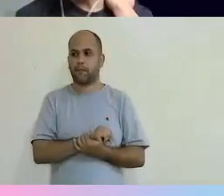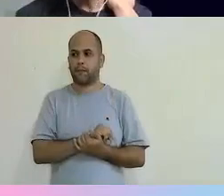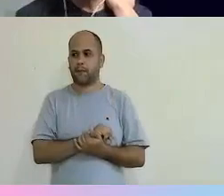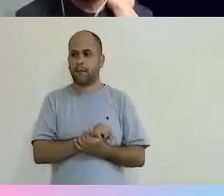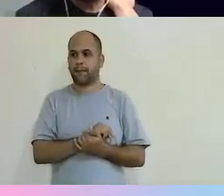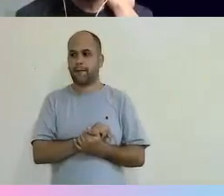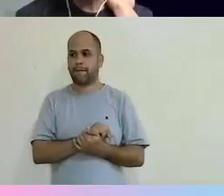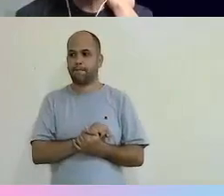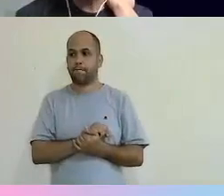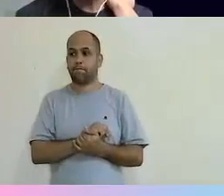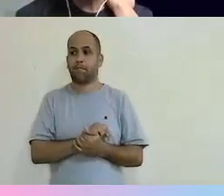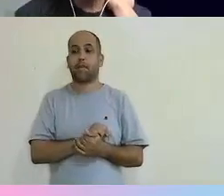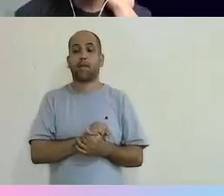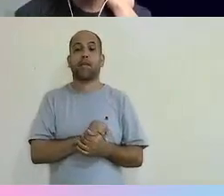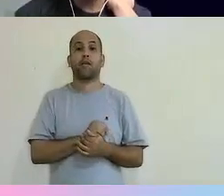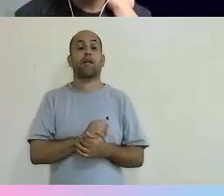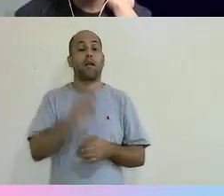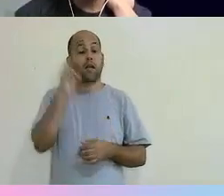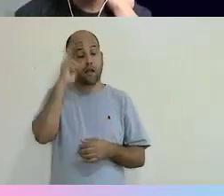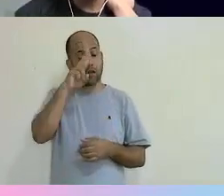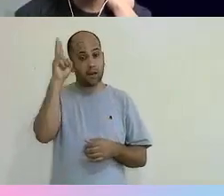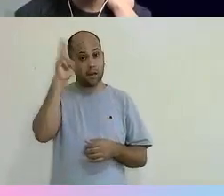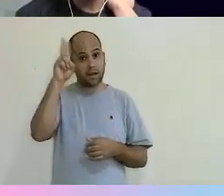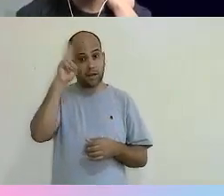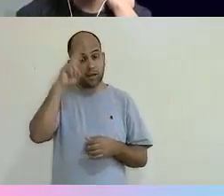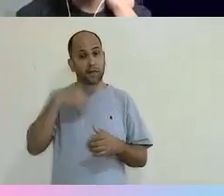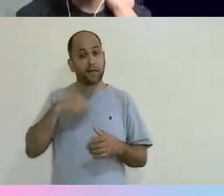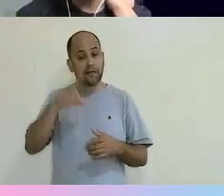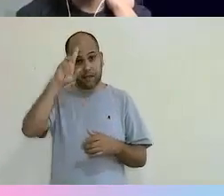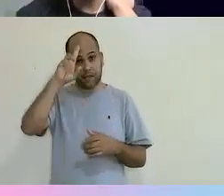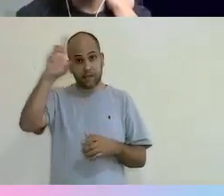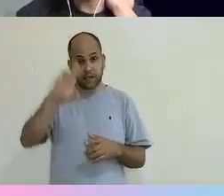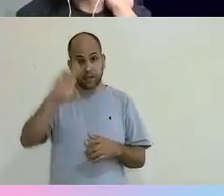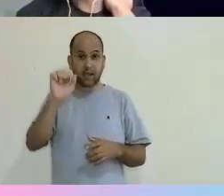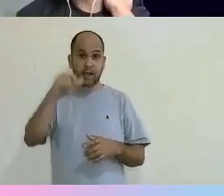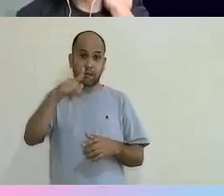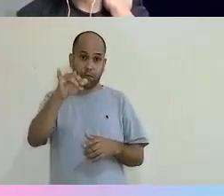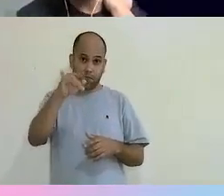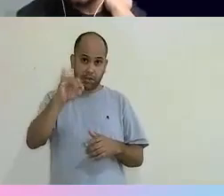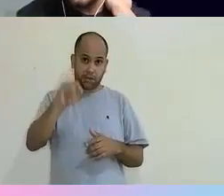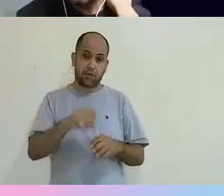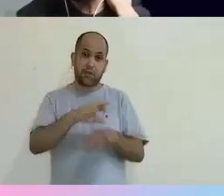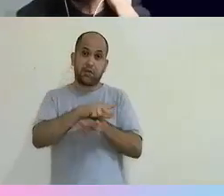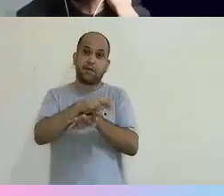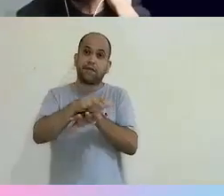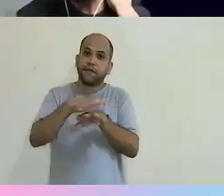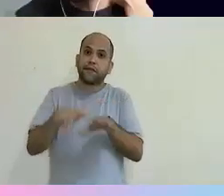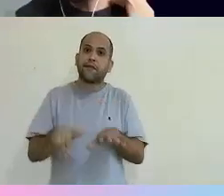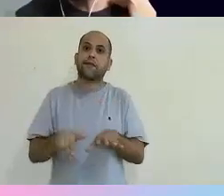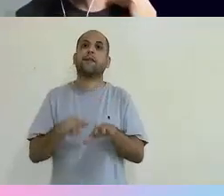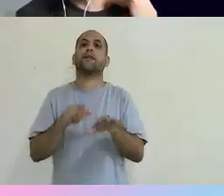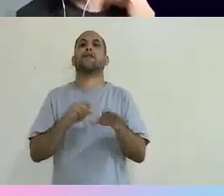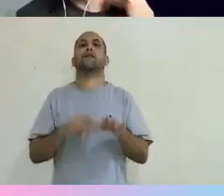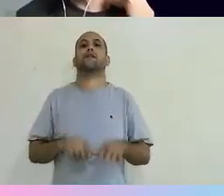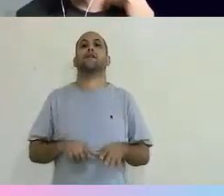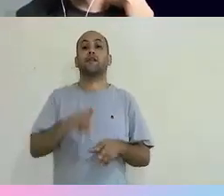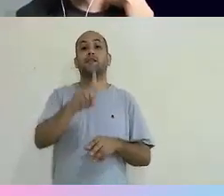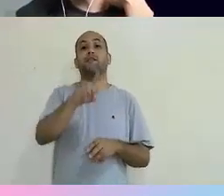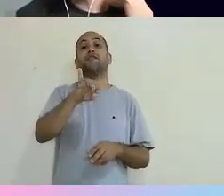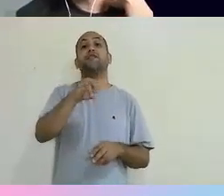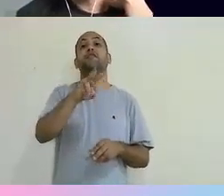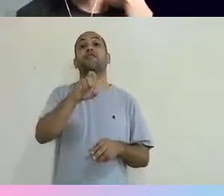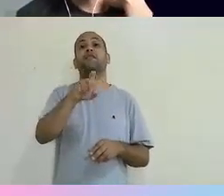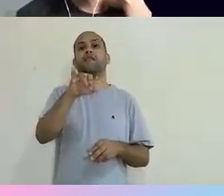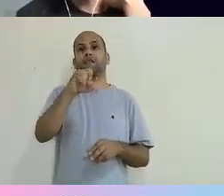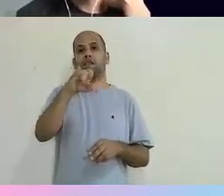Complemento, Lucas, teu, quando a gente fala de um líder empático, né, da diversidade, acho que a gente cada vez mais tem, graças